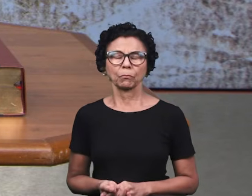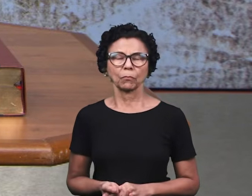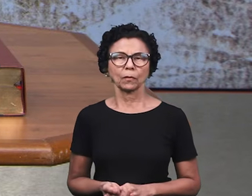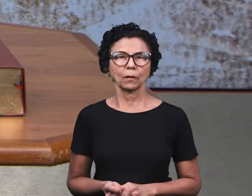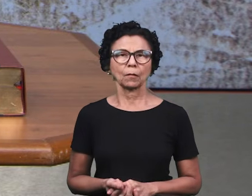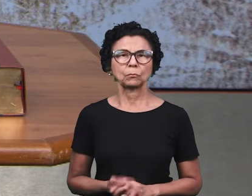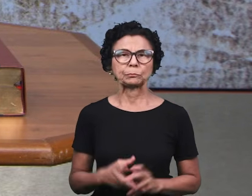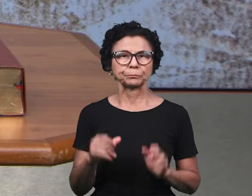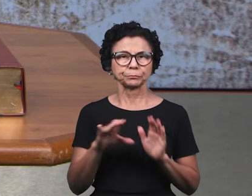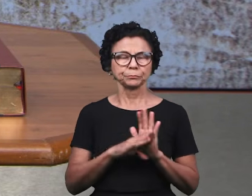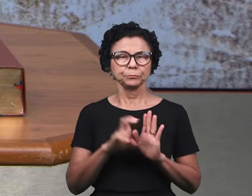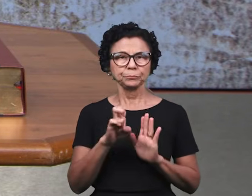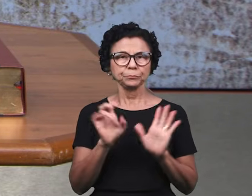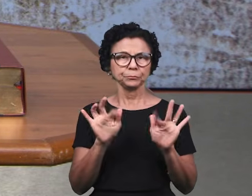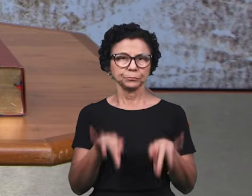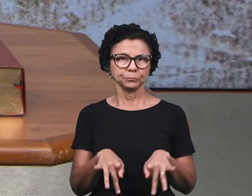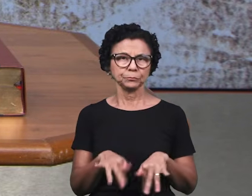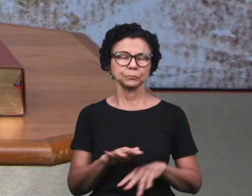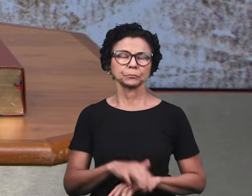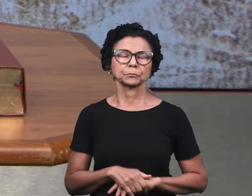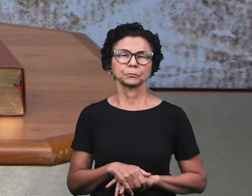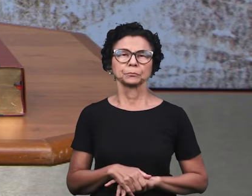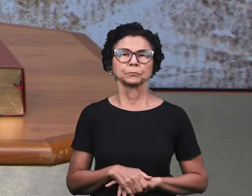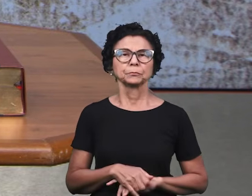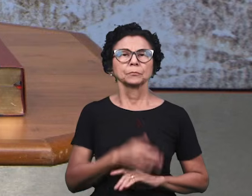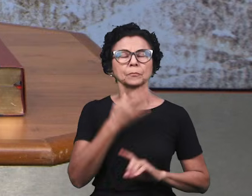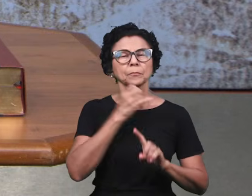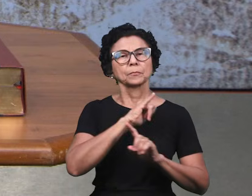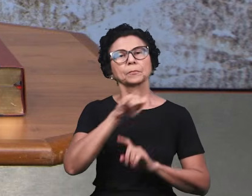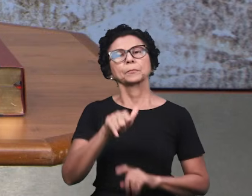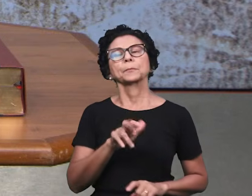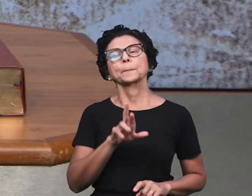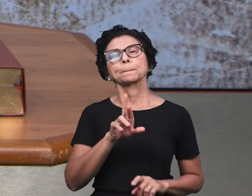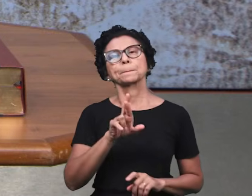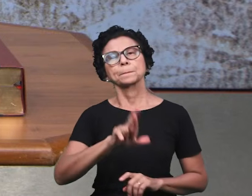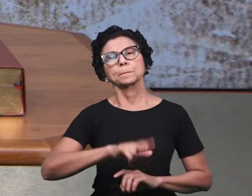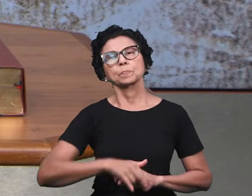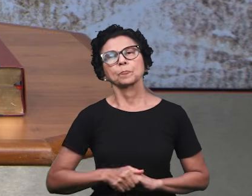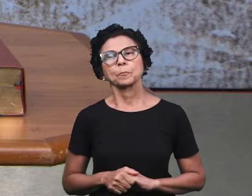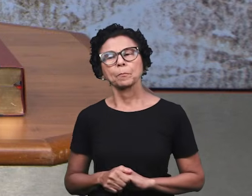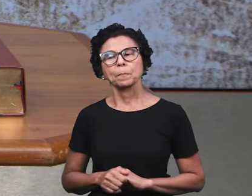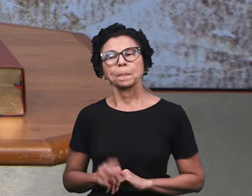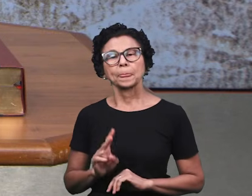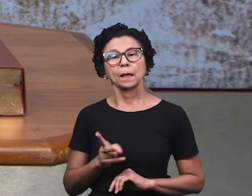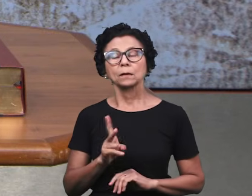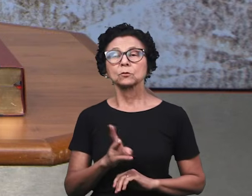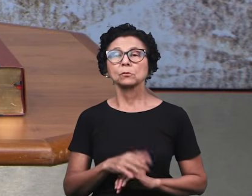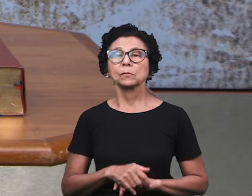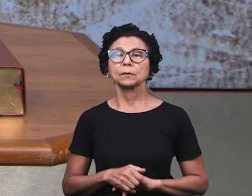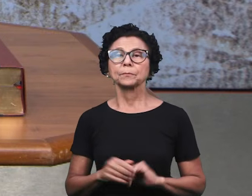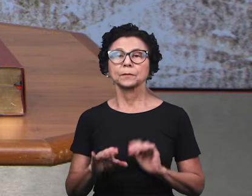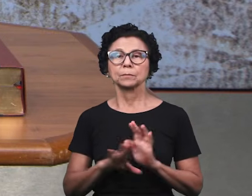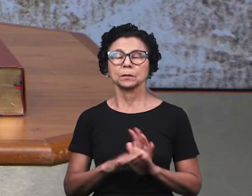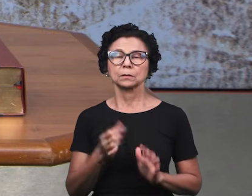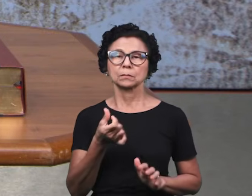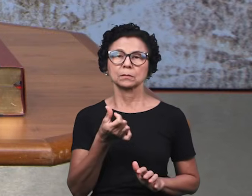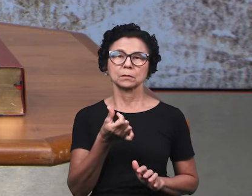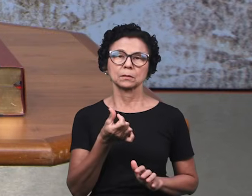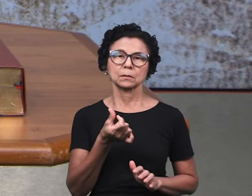5 do profeta Jeremias, e nós vamos prosseguir agora para o capítulo